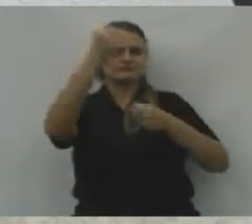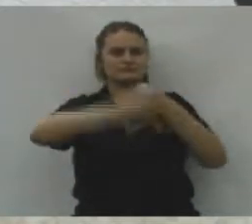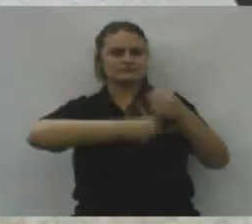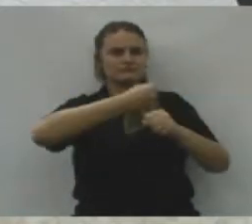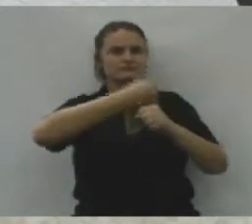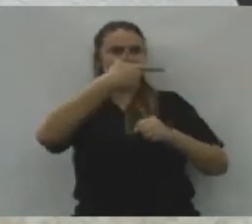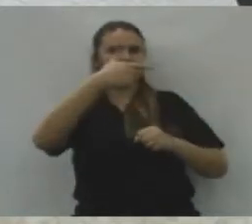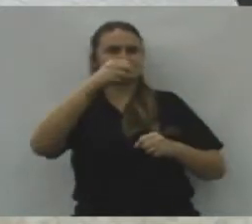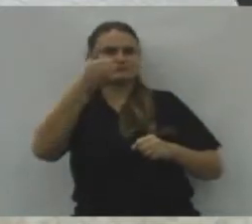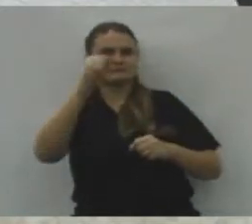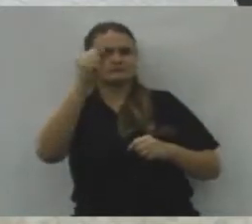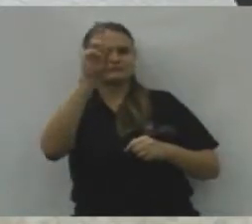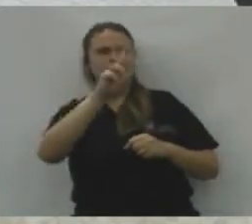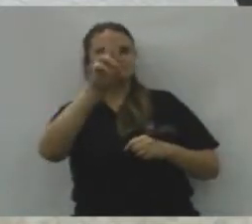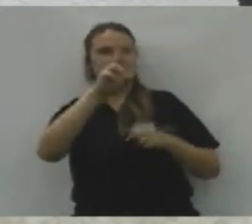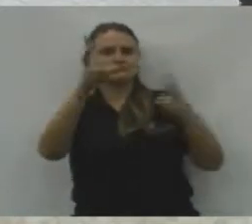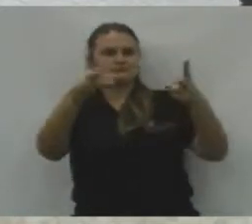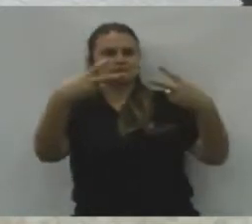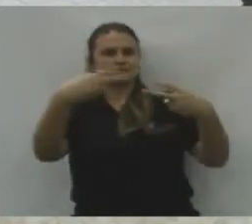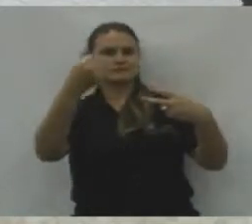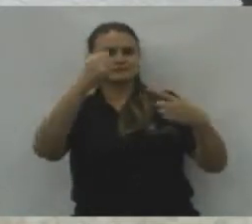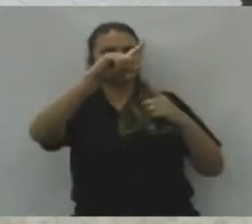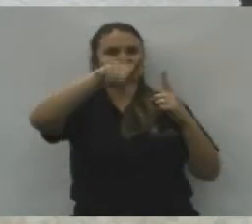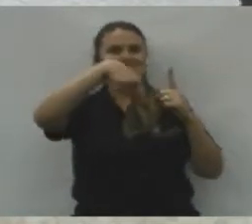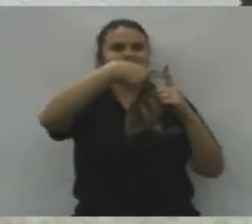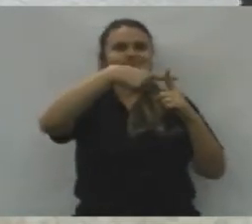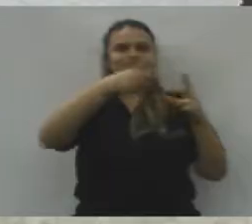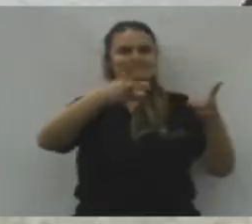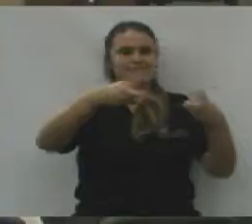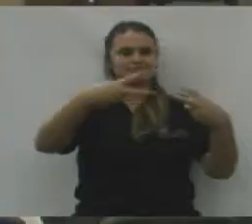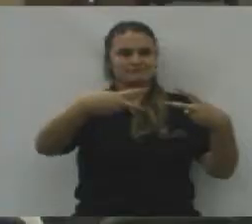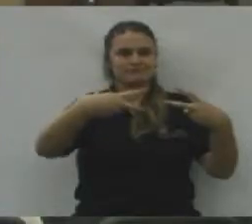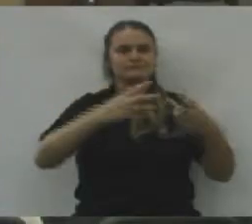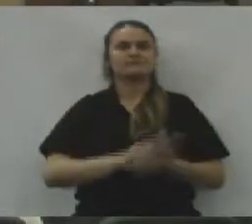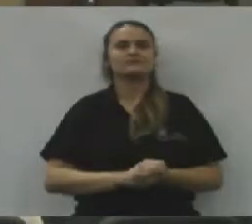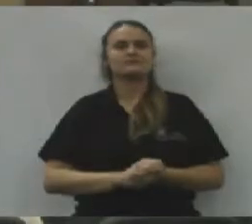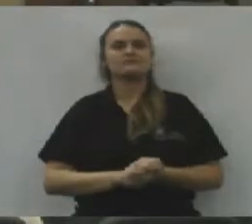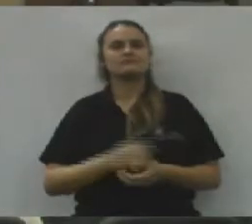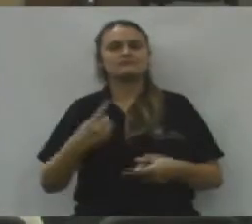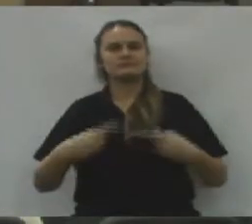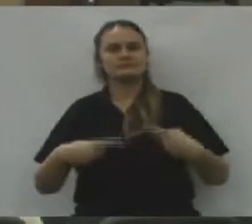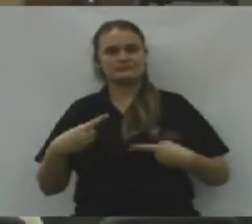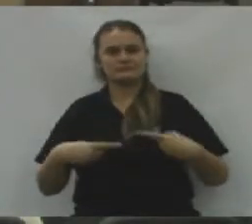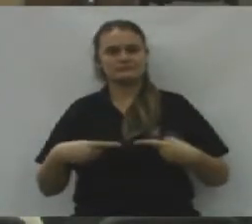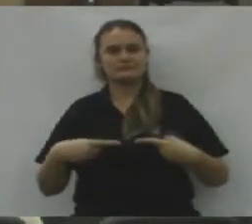2018, com recursos provenientes de superávit financeiro. Em discussão?